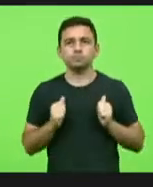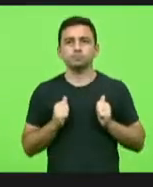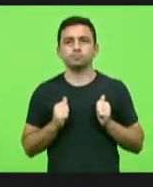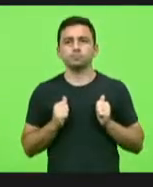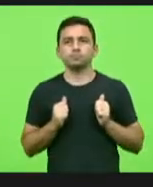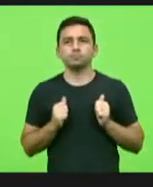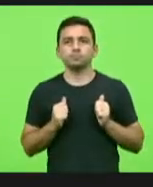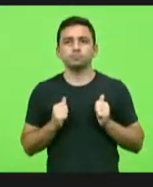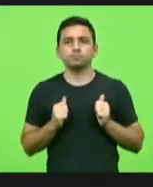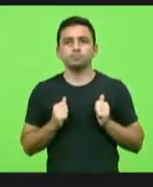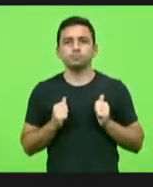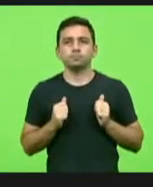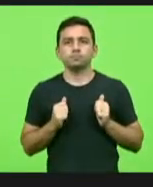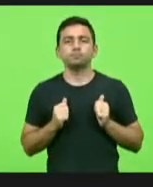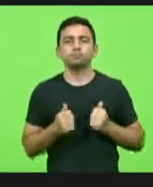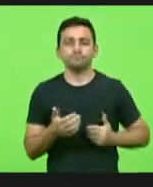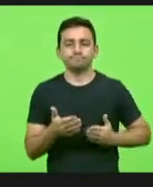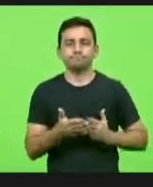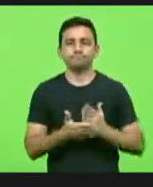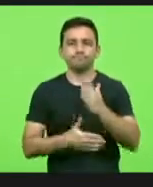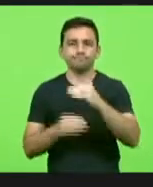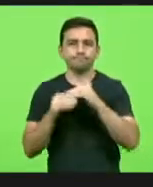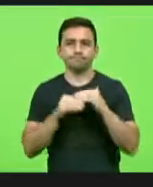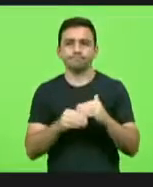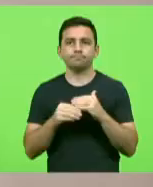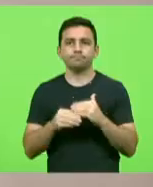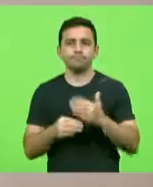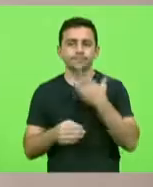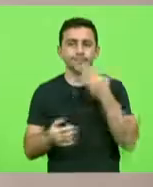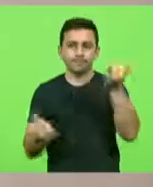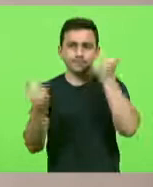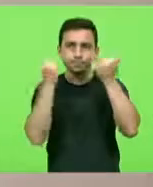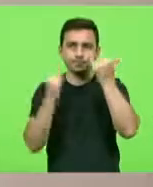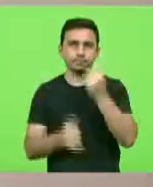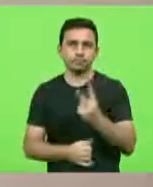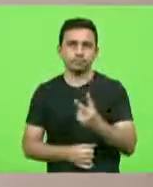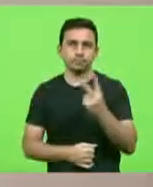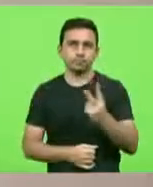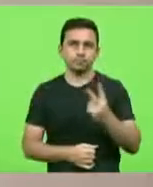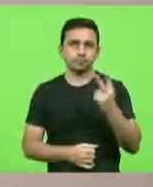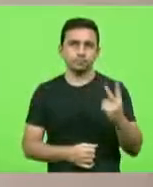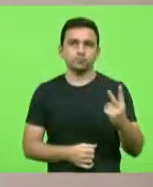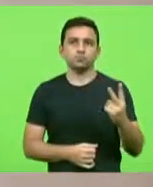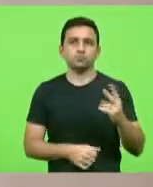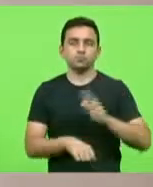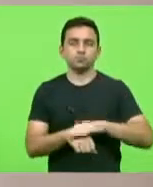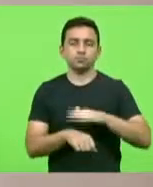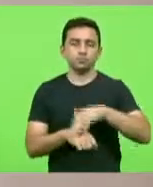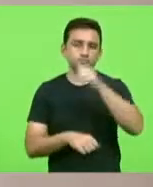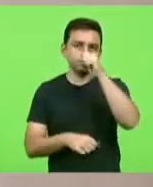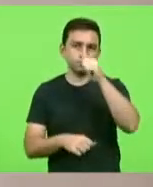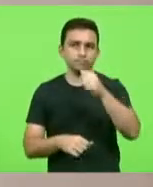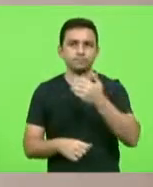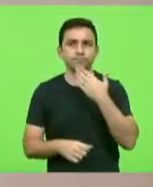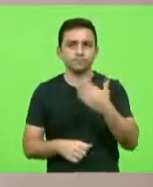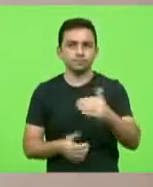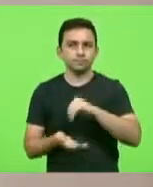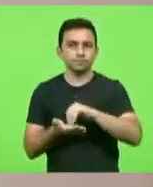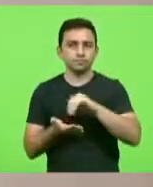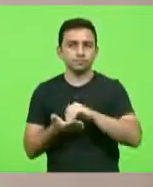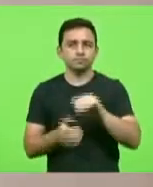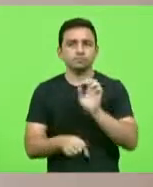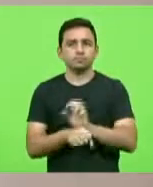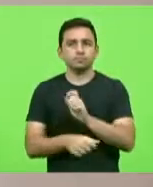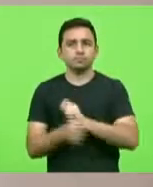encontra. Aprovado por unanimidade. Pedido de informação 222, autor deputado João Amin, solicitando ao secretário de Estado da